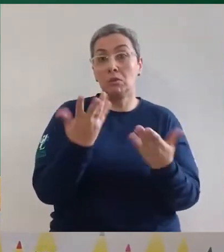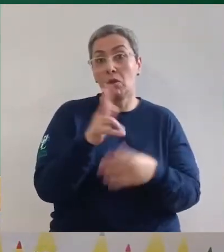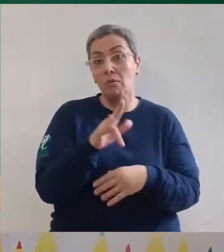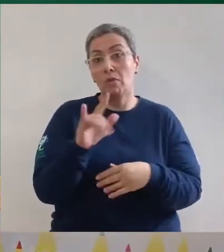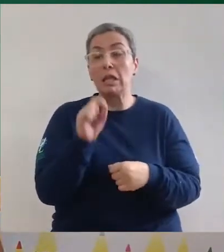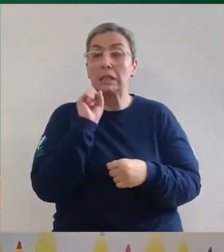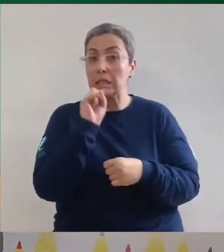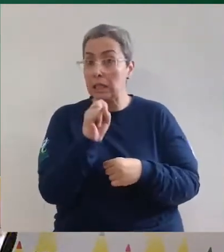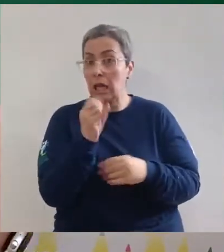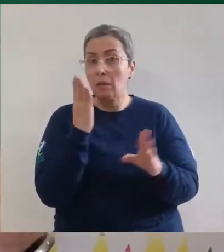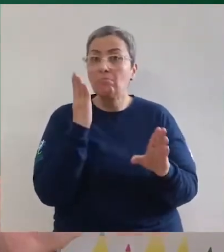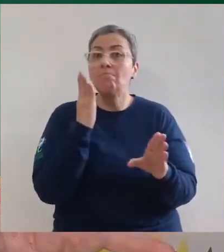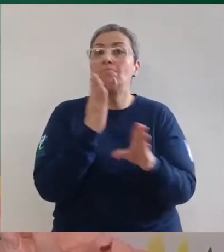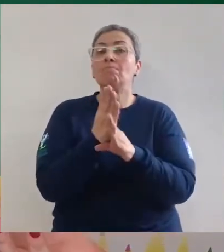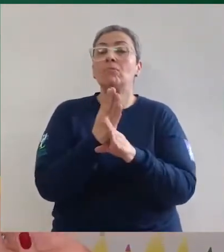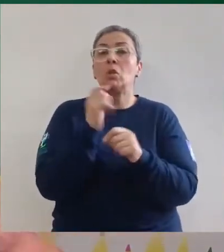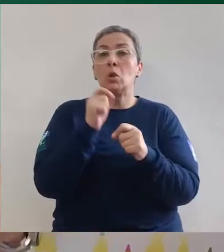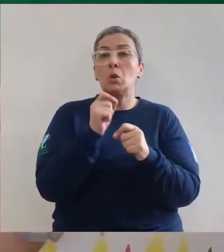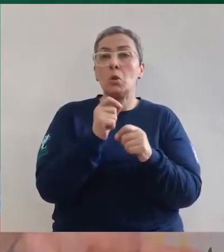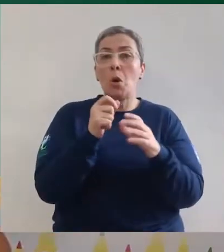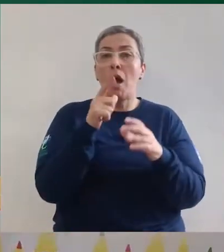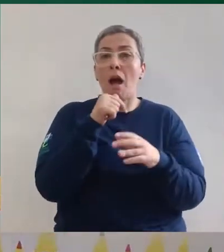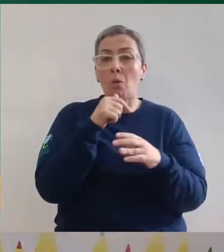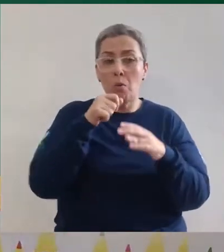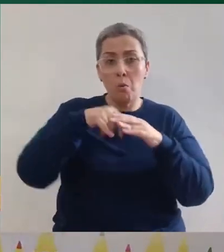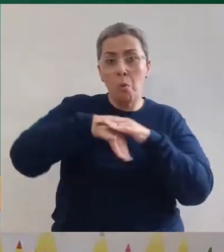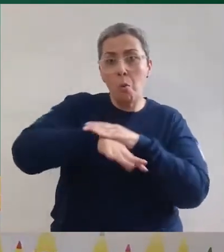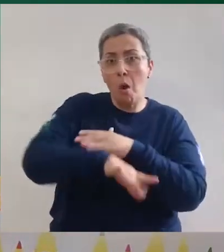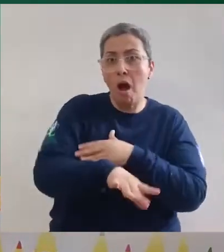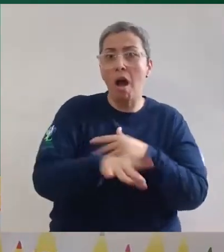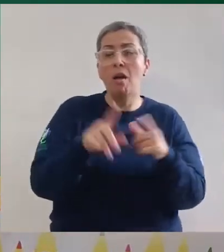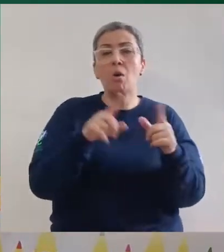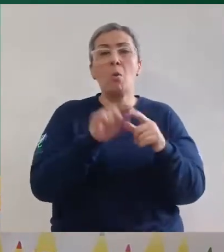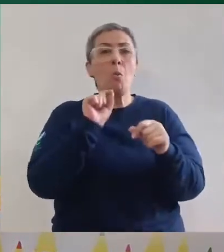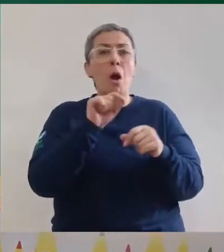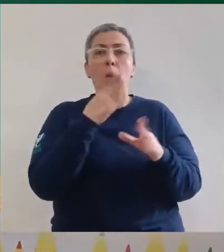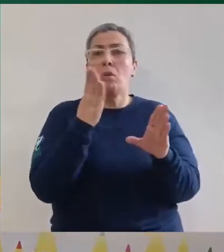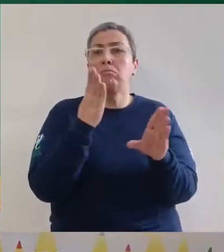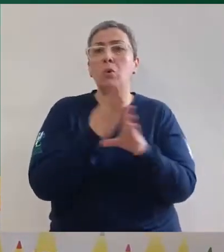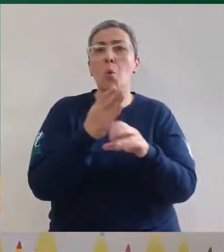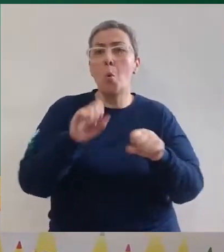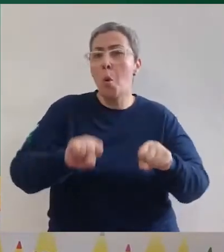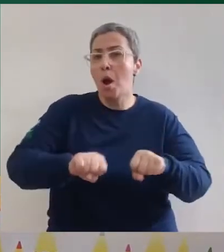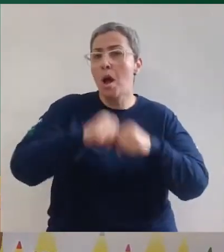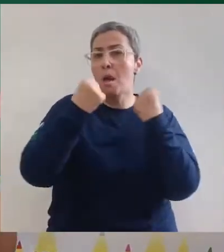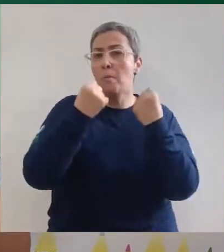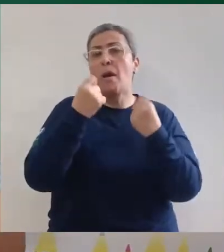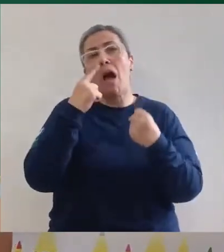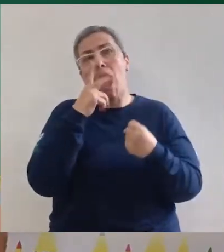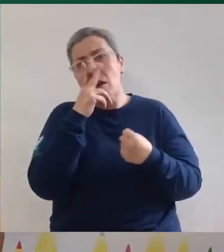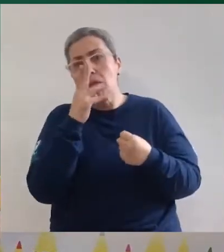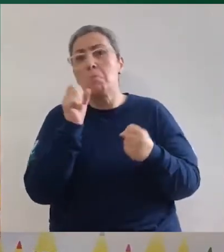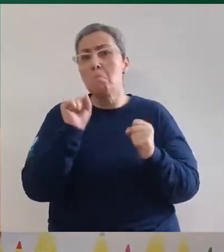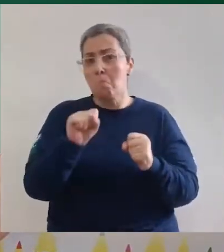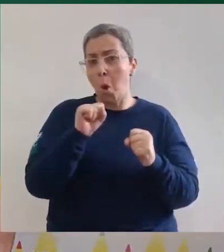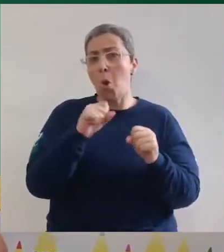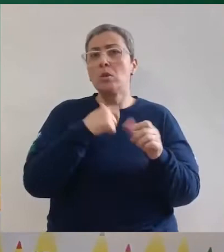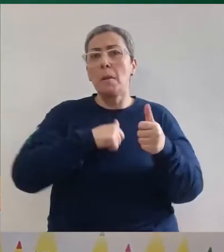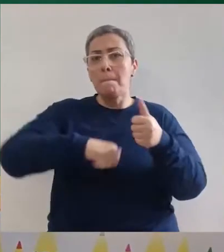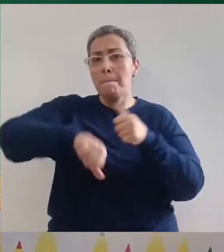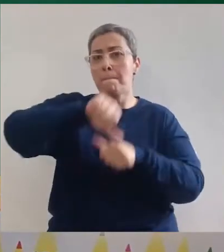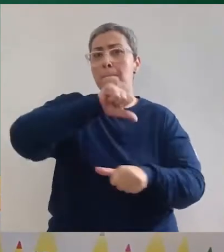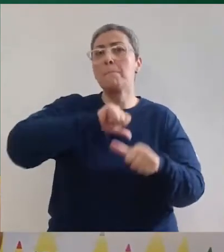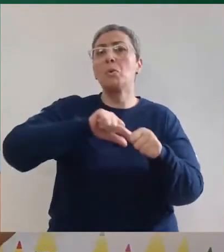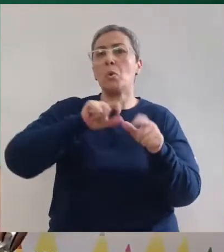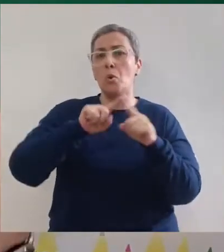implantação. Se vocês diagnosticaram vazamento, diagnosticaram alguma coisa quebrada, acha que é possível fazer